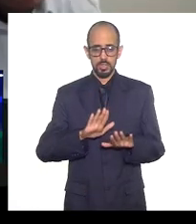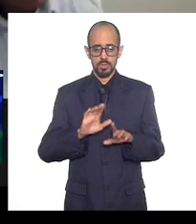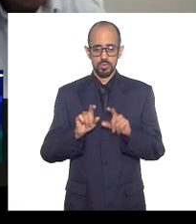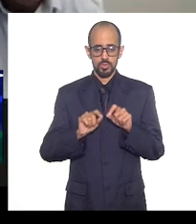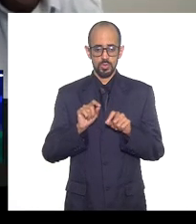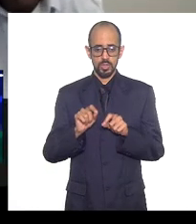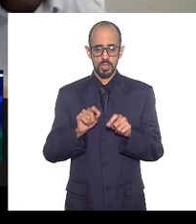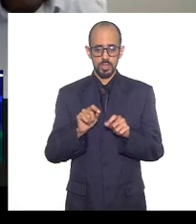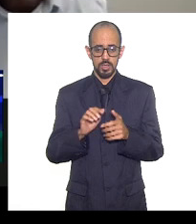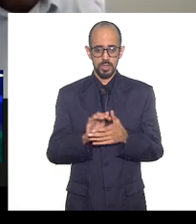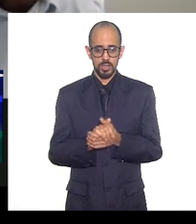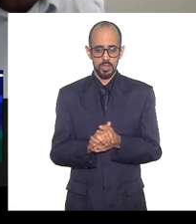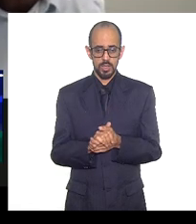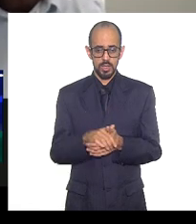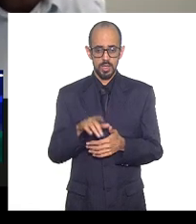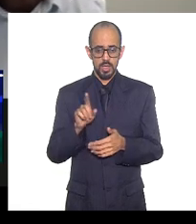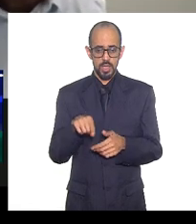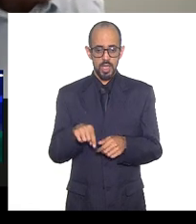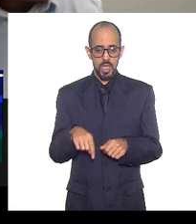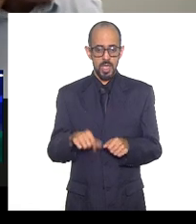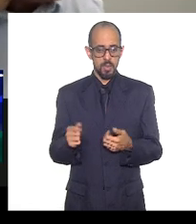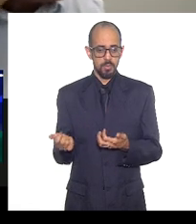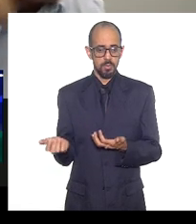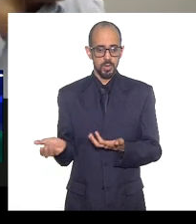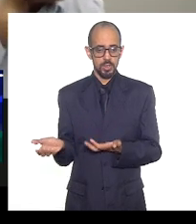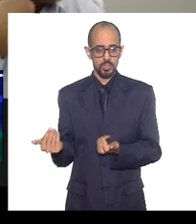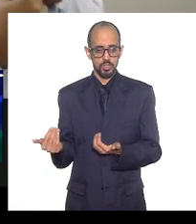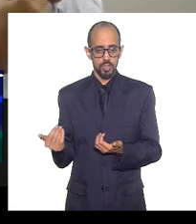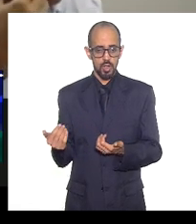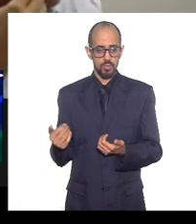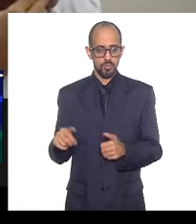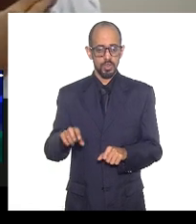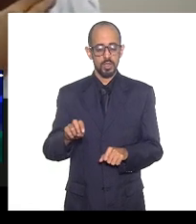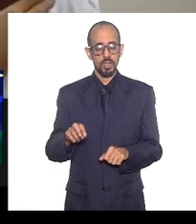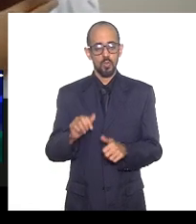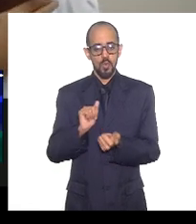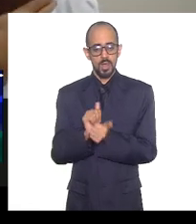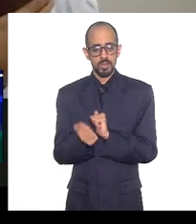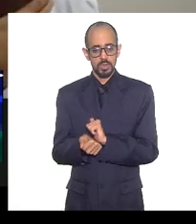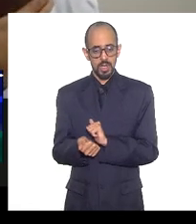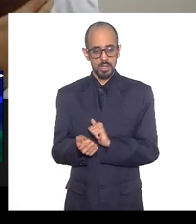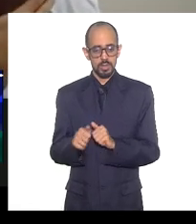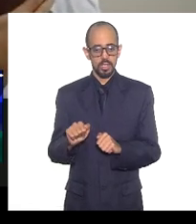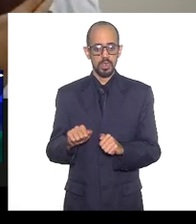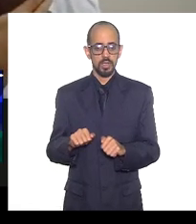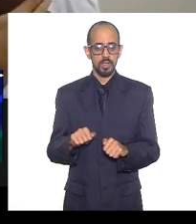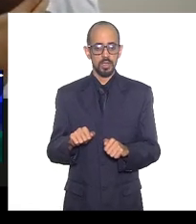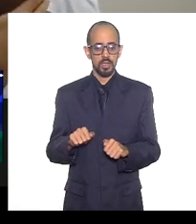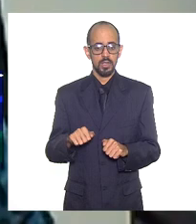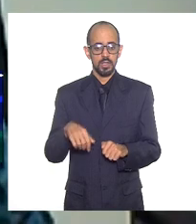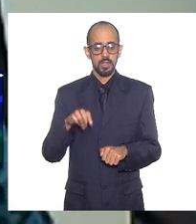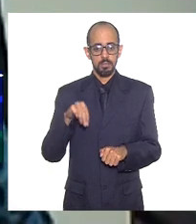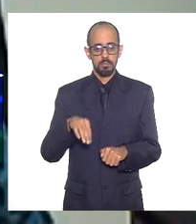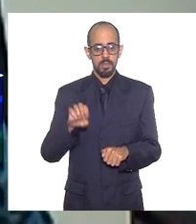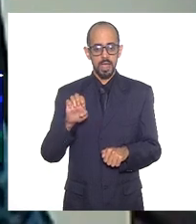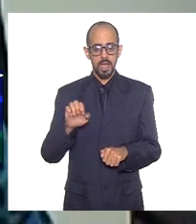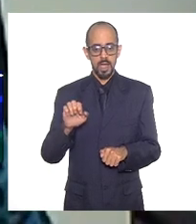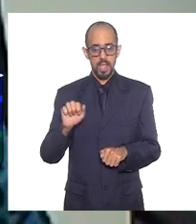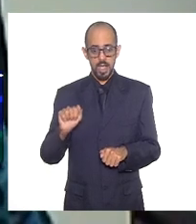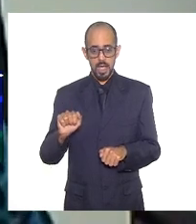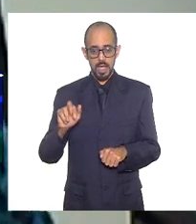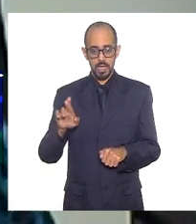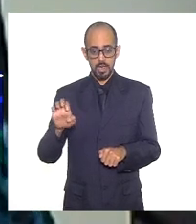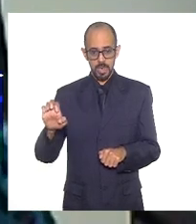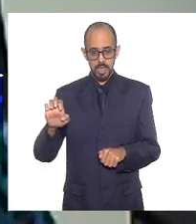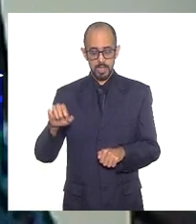né? O que significou para esse jovem um atleta, né? Um morador da Maré, que está aí